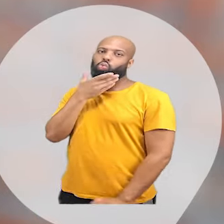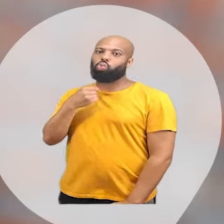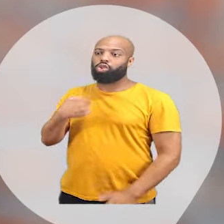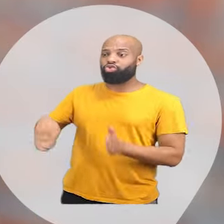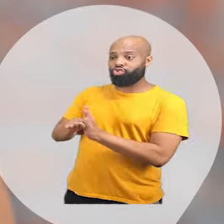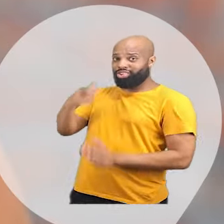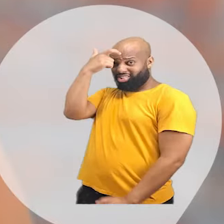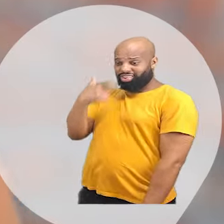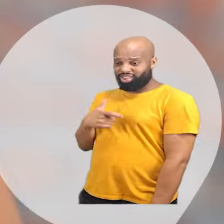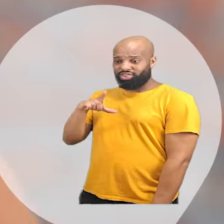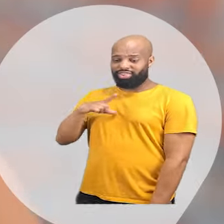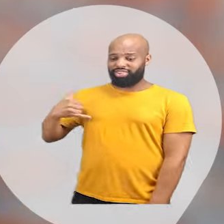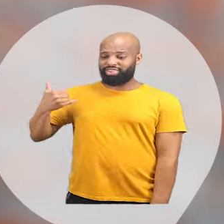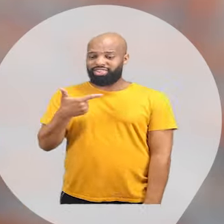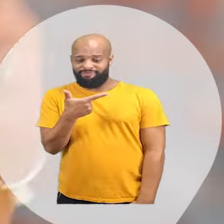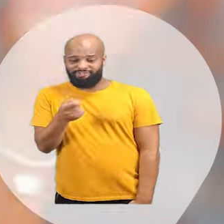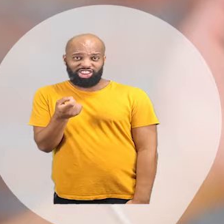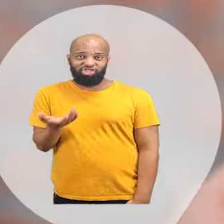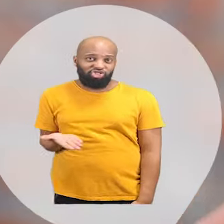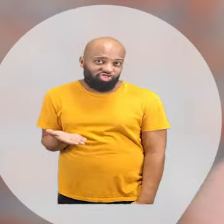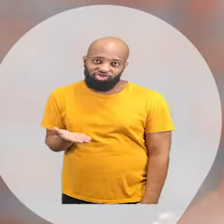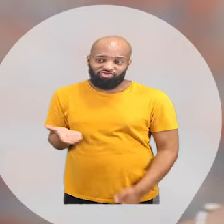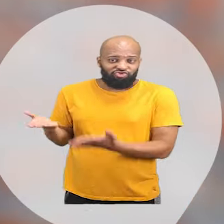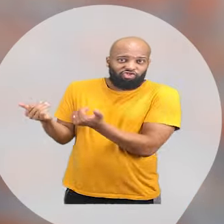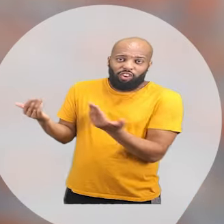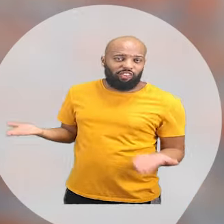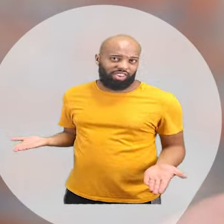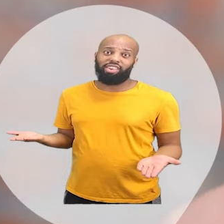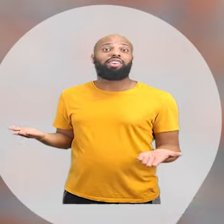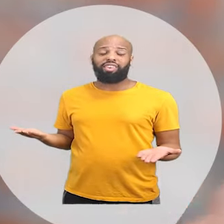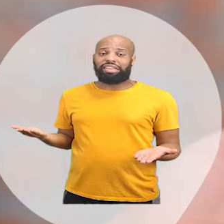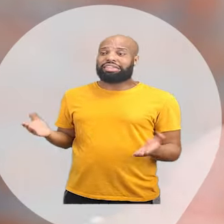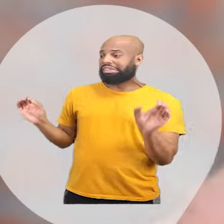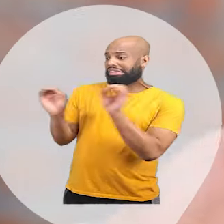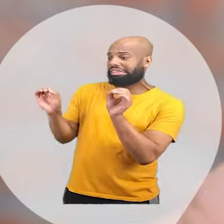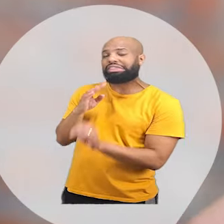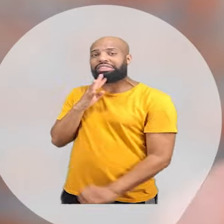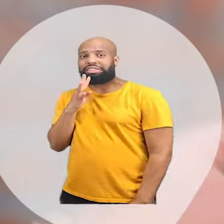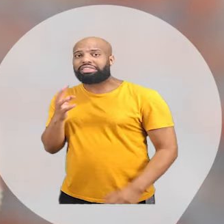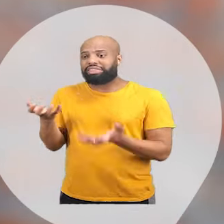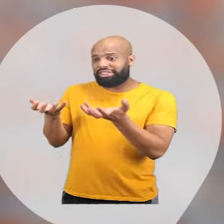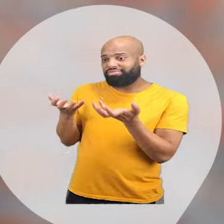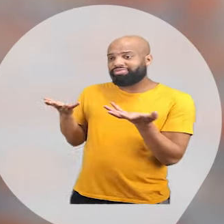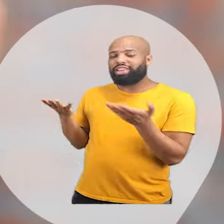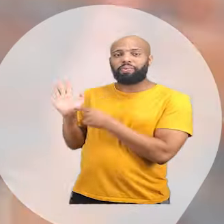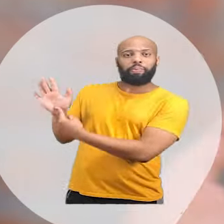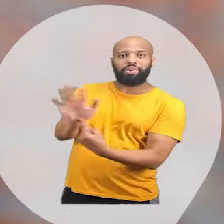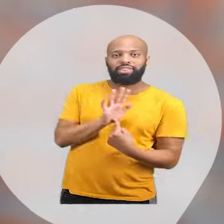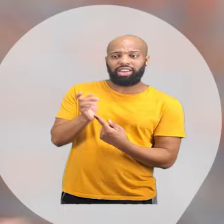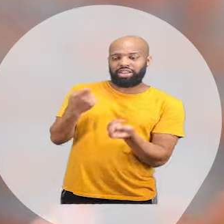chega Mariah com 20 anos uma pirralha né Assim que ninguém conhecia querendo